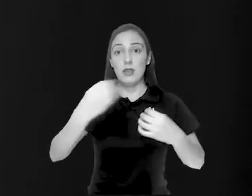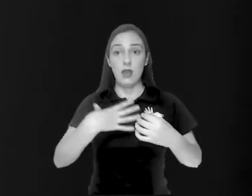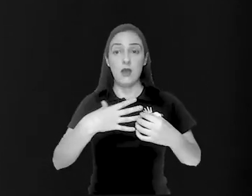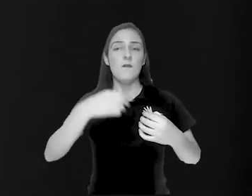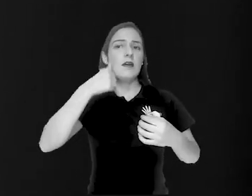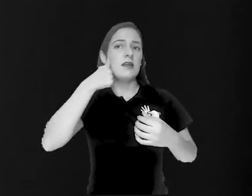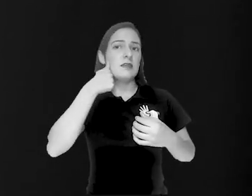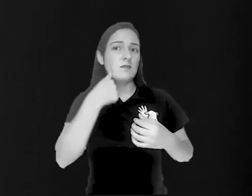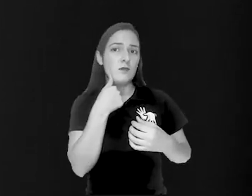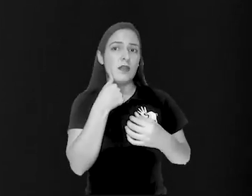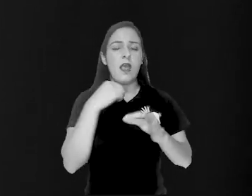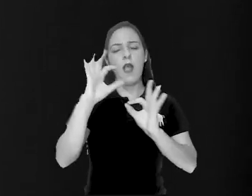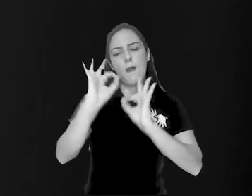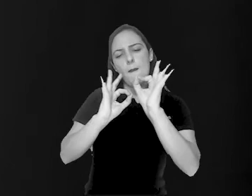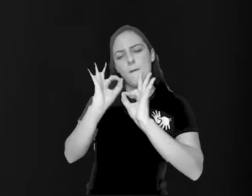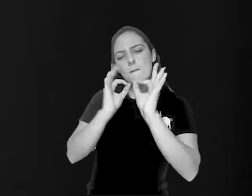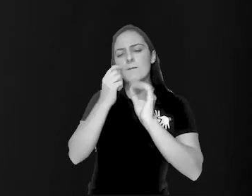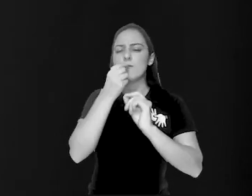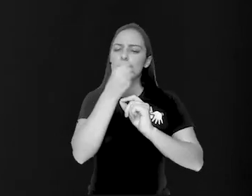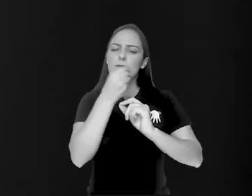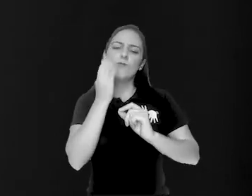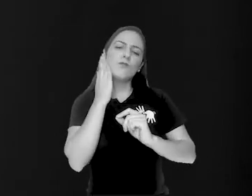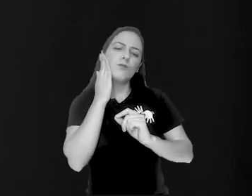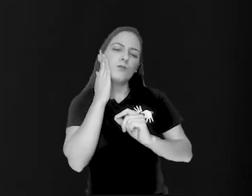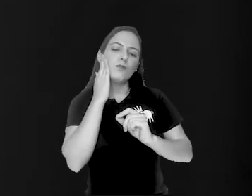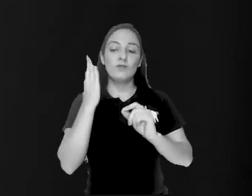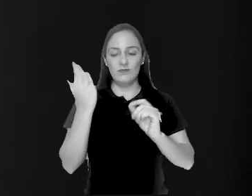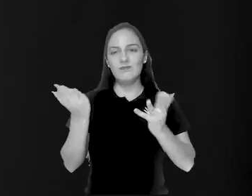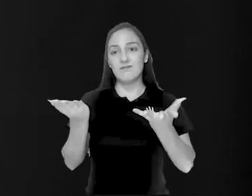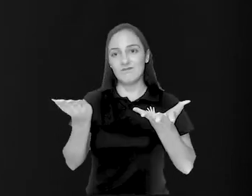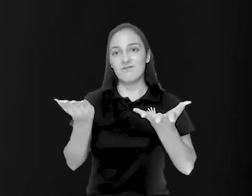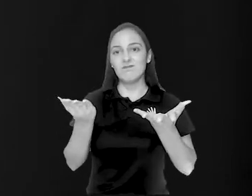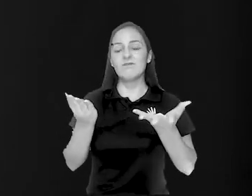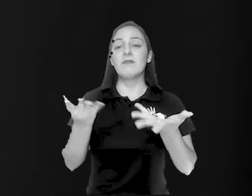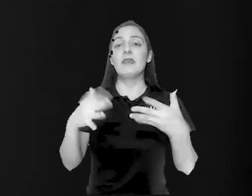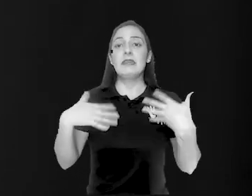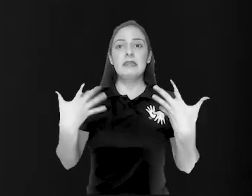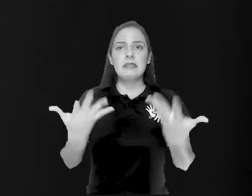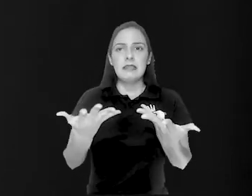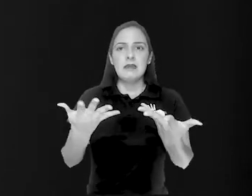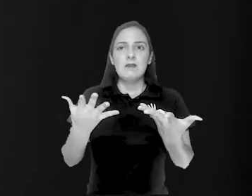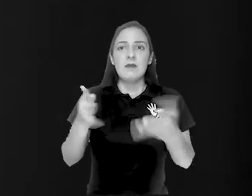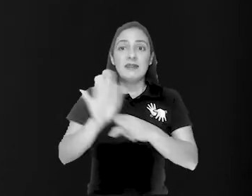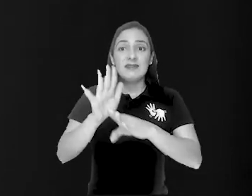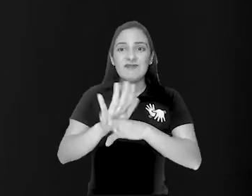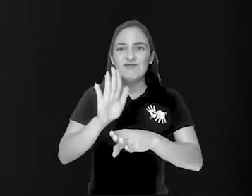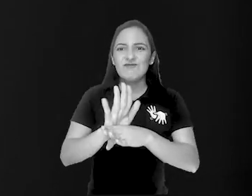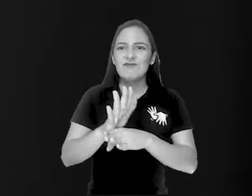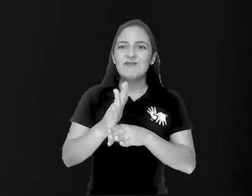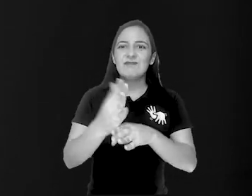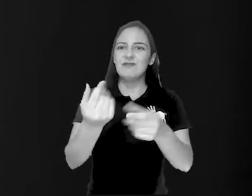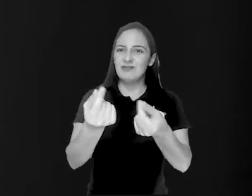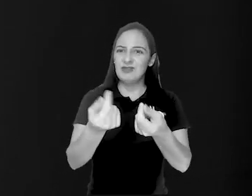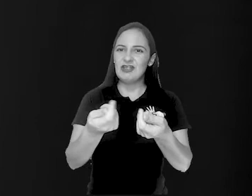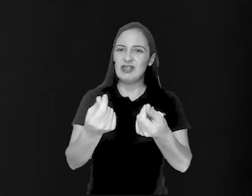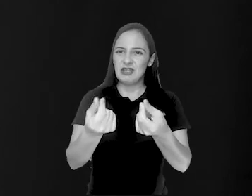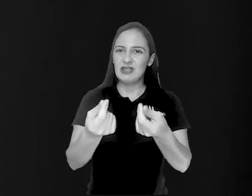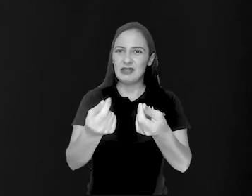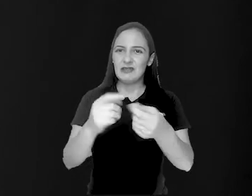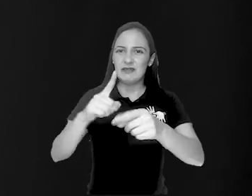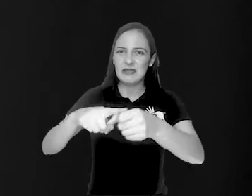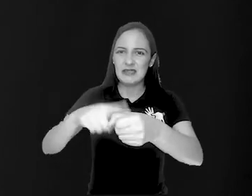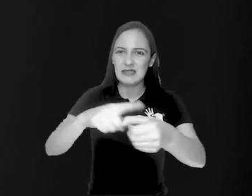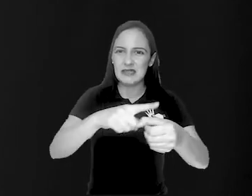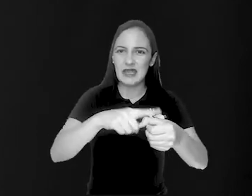vão para se enfeitar, para se maquiar. Então é uma série de coisas que movimenta a economia, tanto